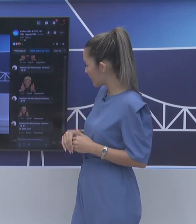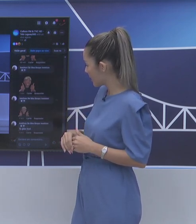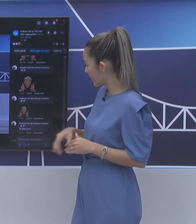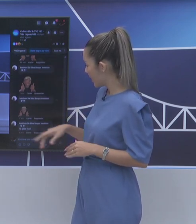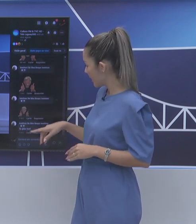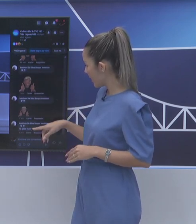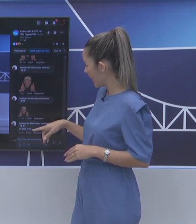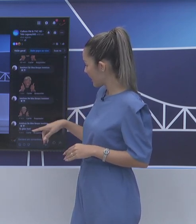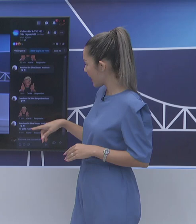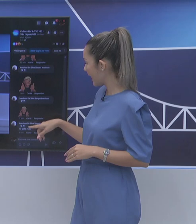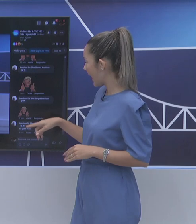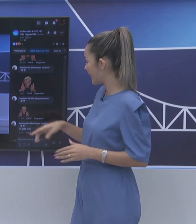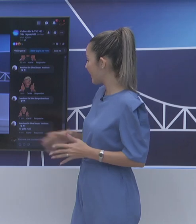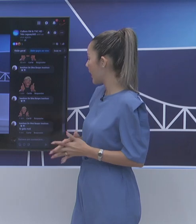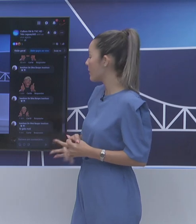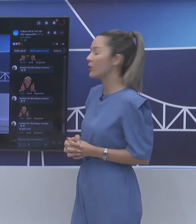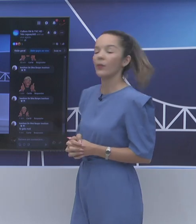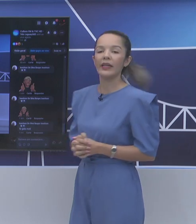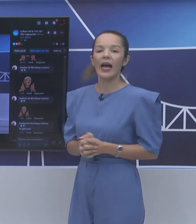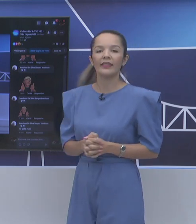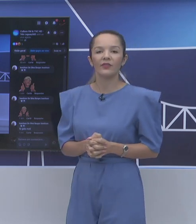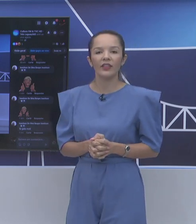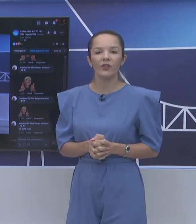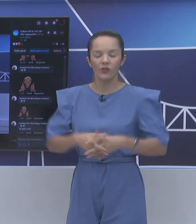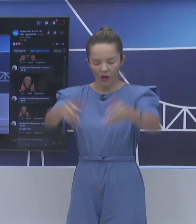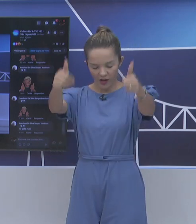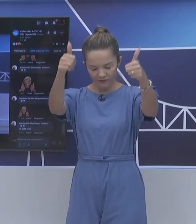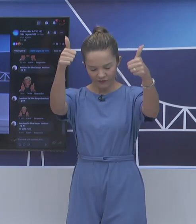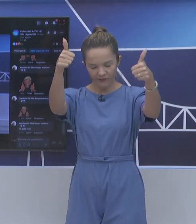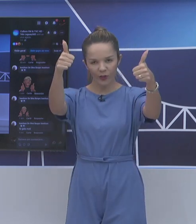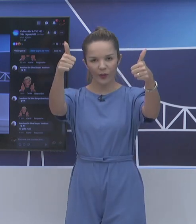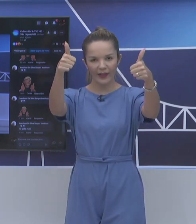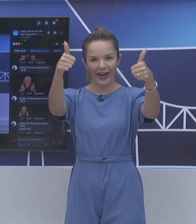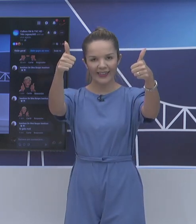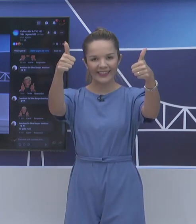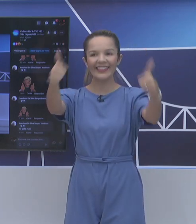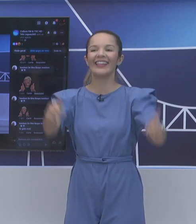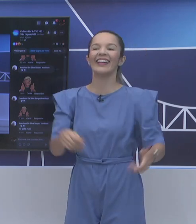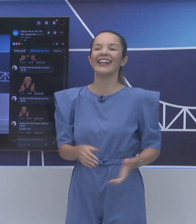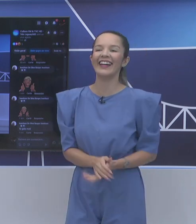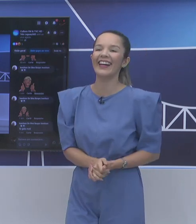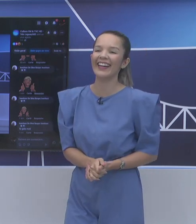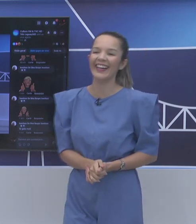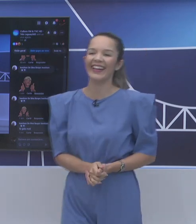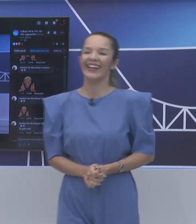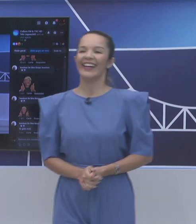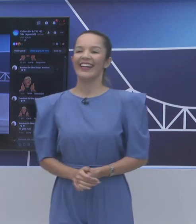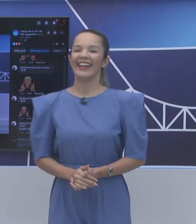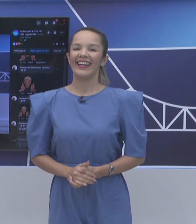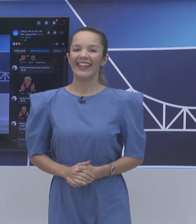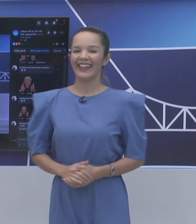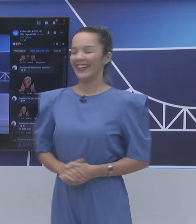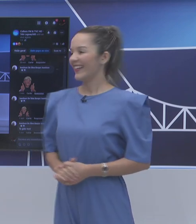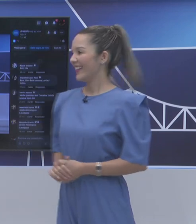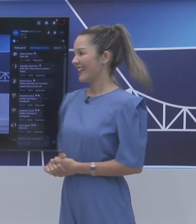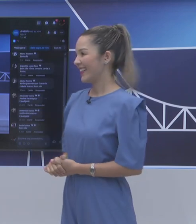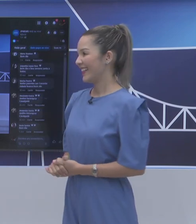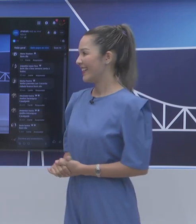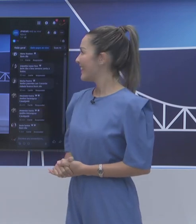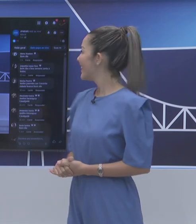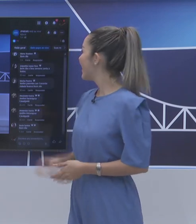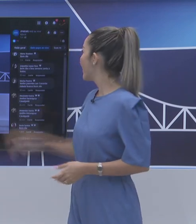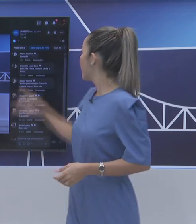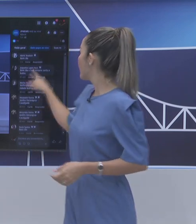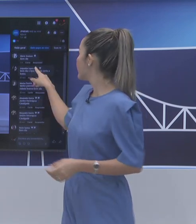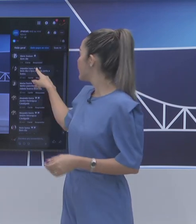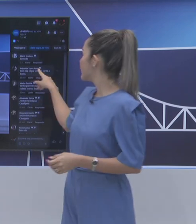emojis. O que mais? Tá gata, Mari? Muito obrigada, Ivanilson. Muito obrigada. Continue participando com a gente, viu?